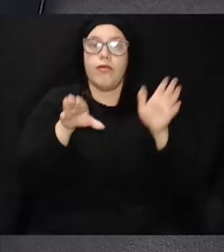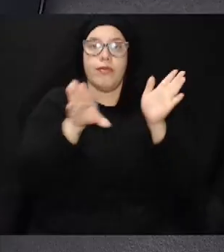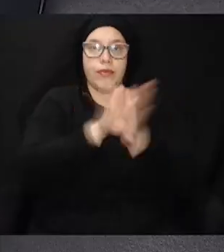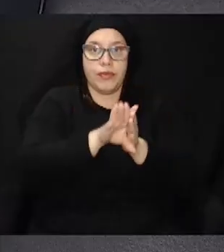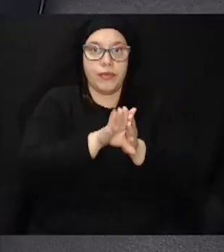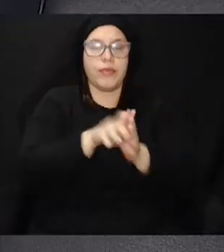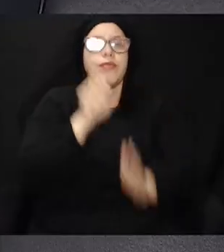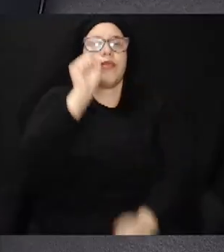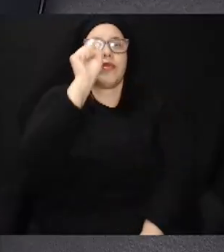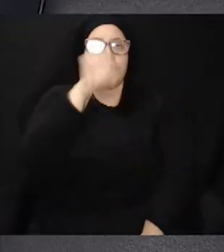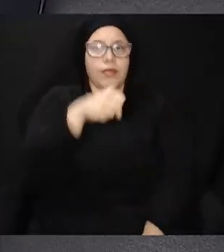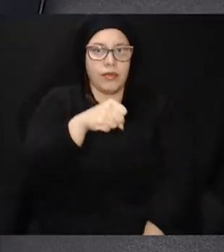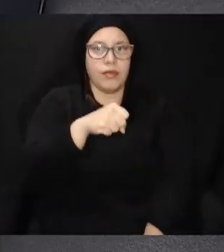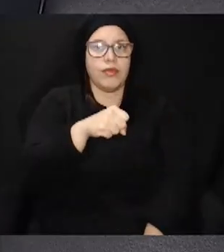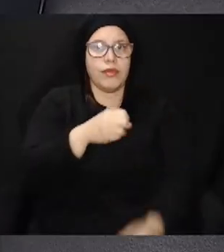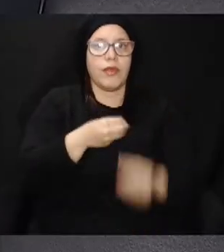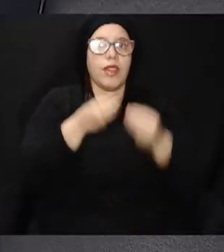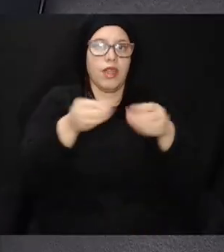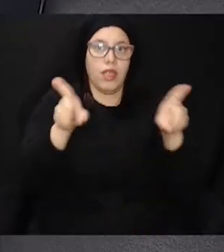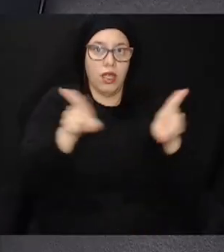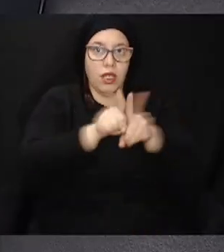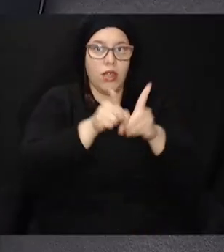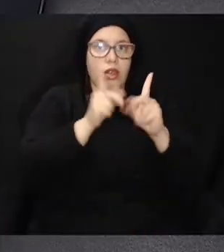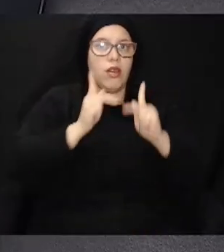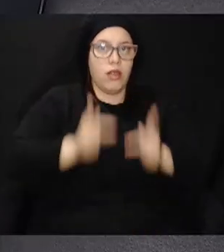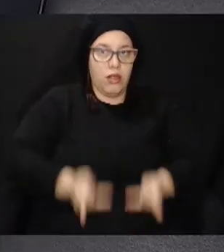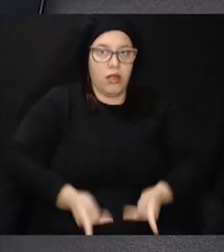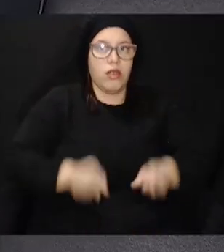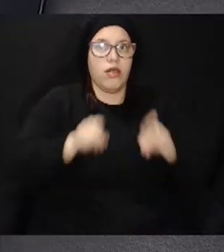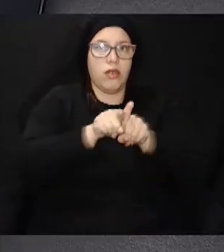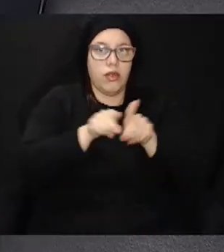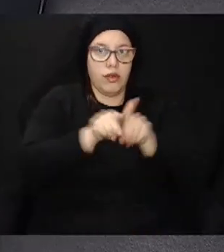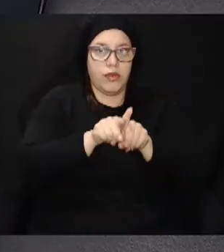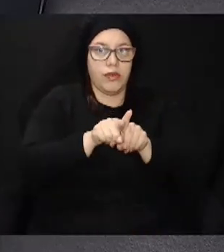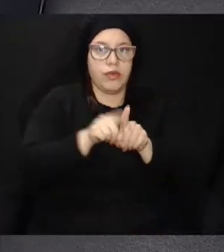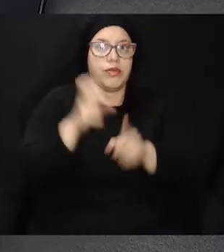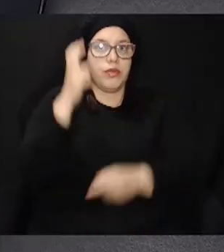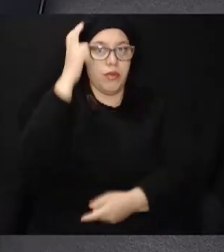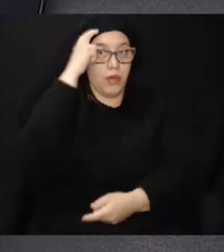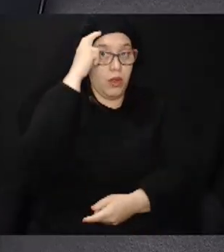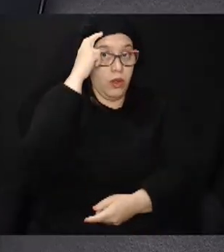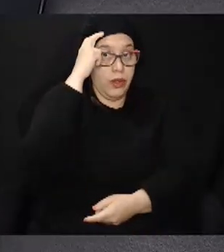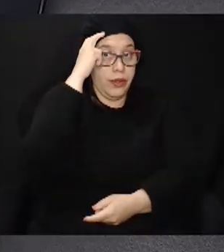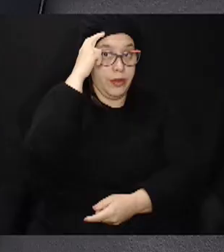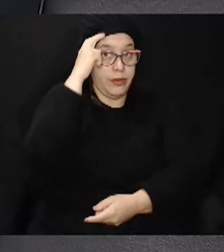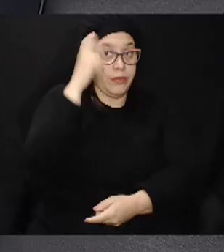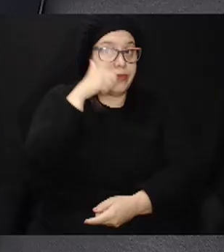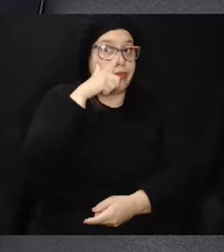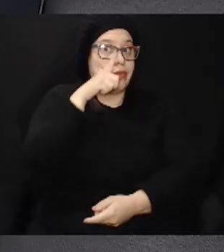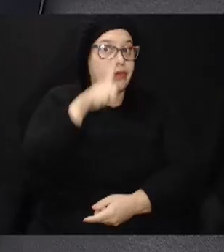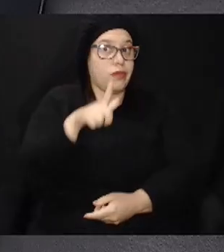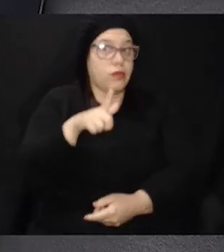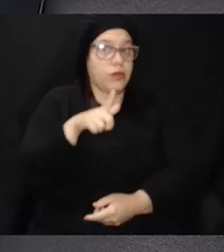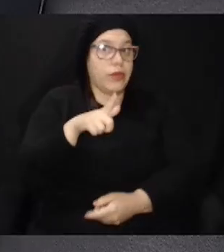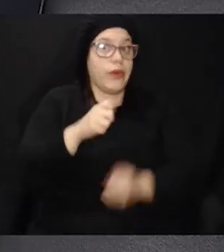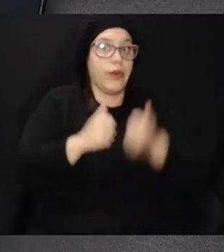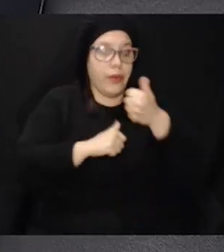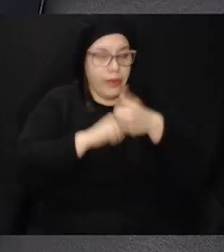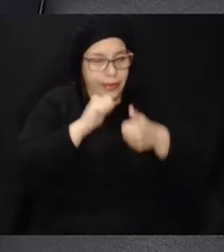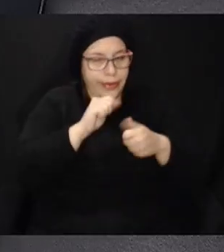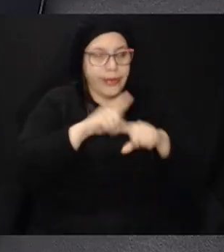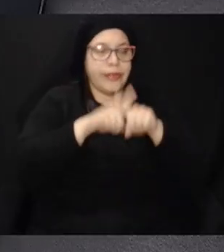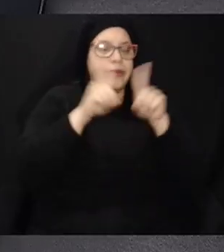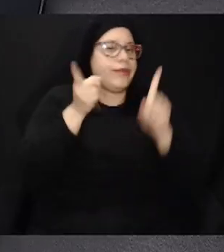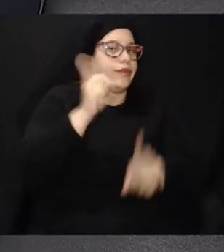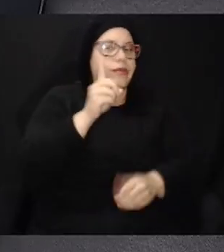E nós estamos levando dignidade humana também através da cultura. Não estamos conseguindo levar através do esporte, mas não é por falta